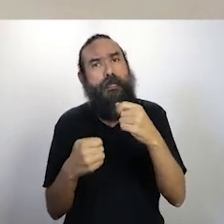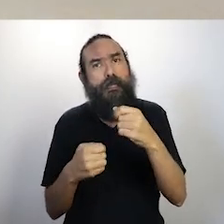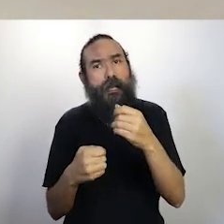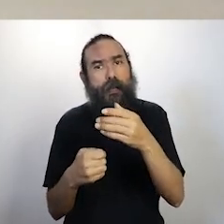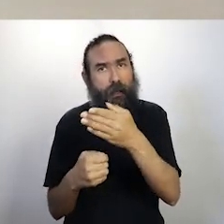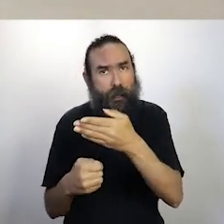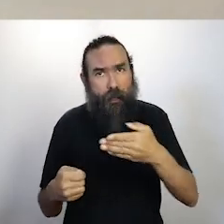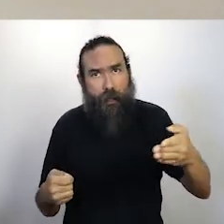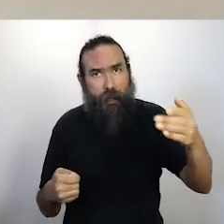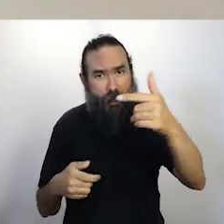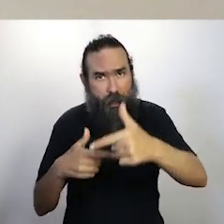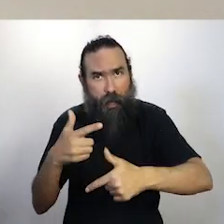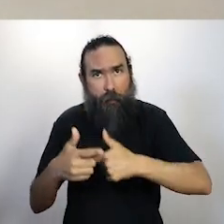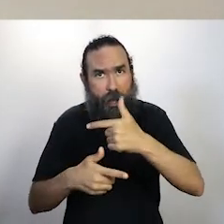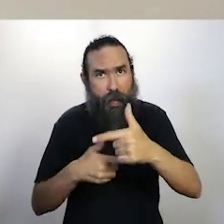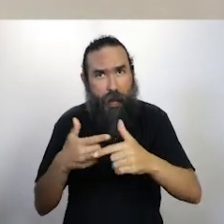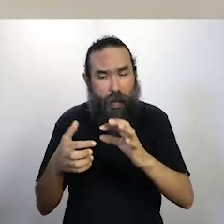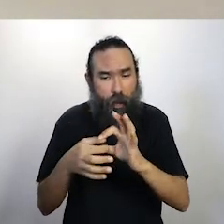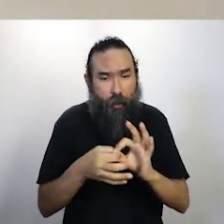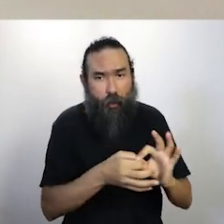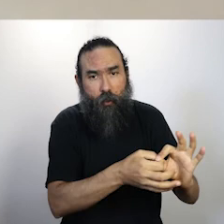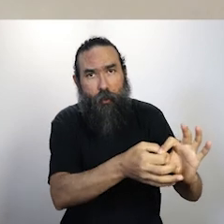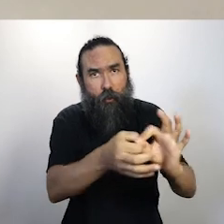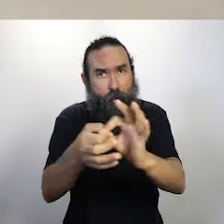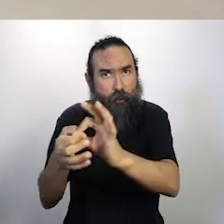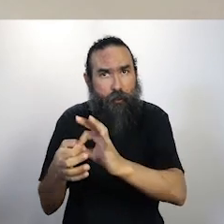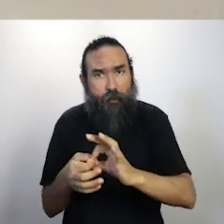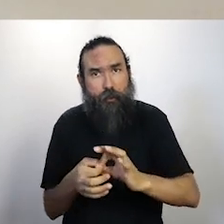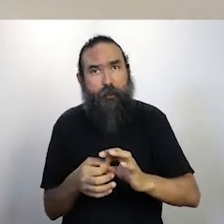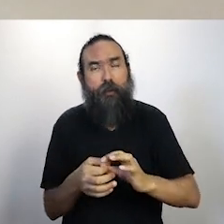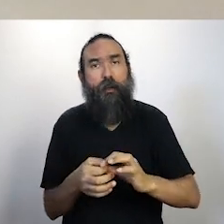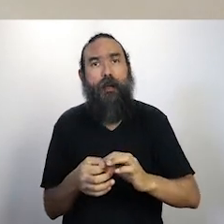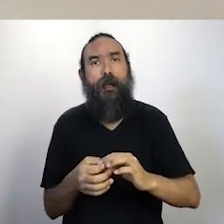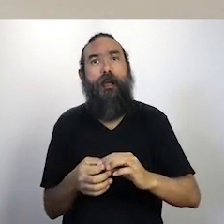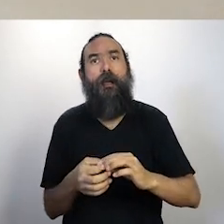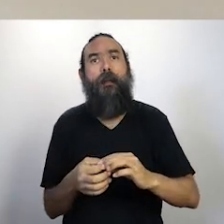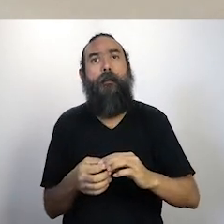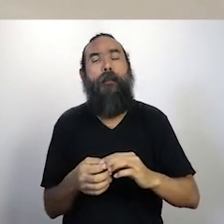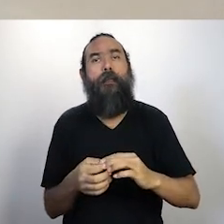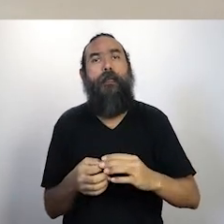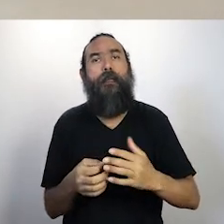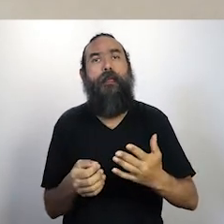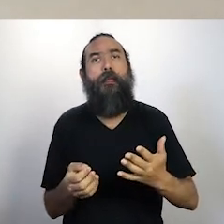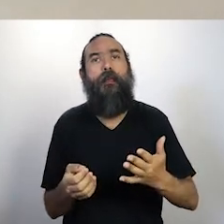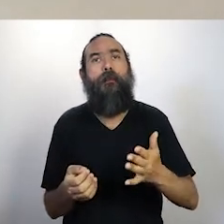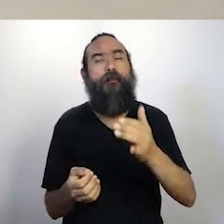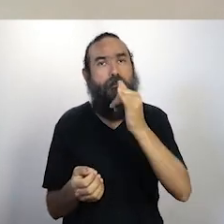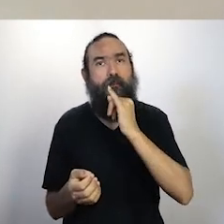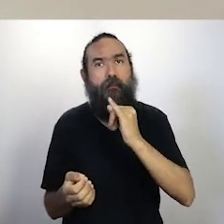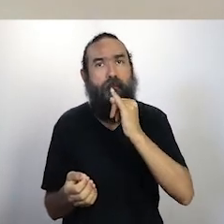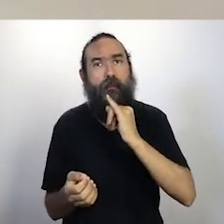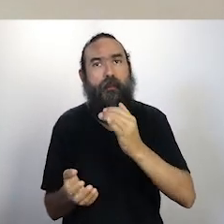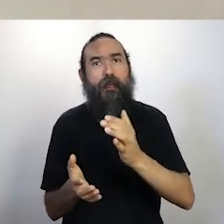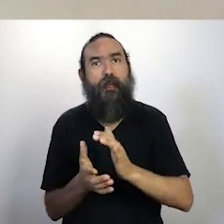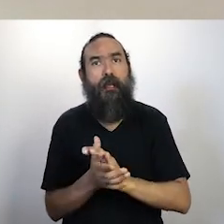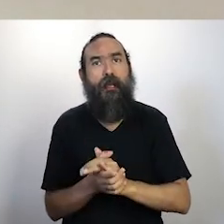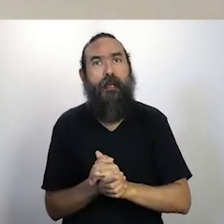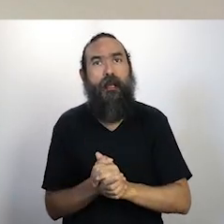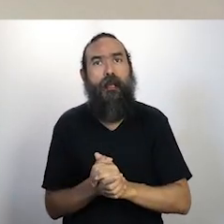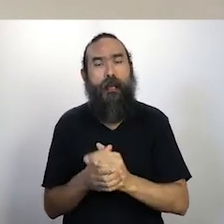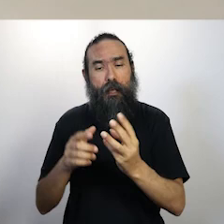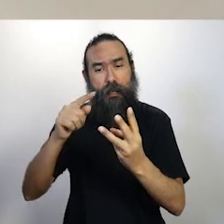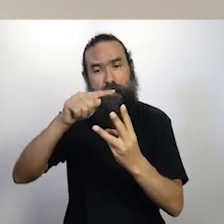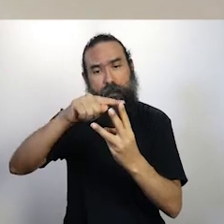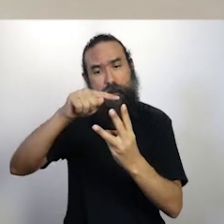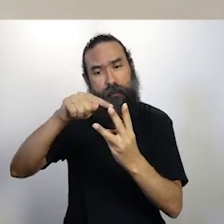pudessem ser uma referência aqui no nosso estado porque pelo que eu sei aí não sei se o Hélio tem alguma outra informação pessoal mas não